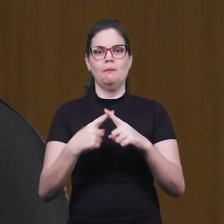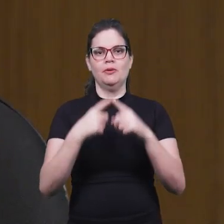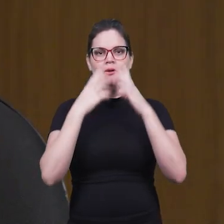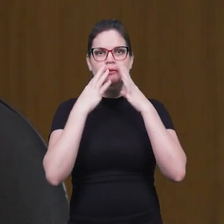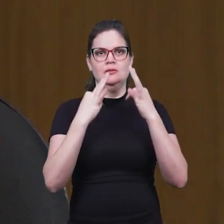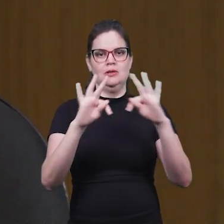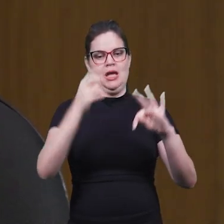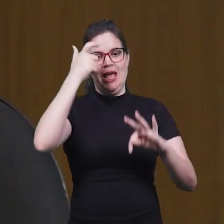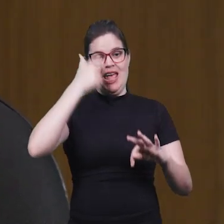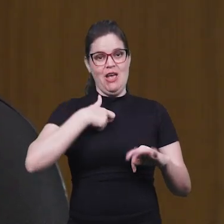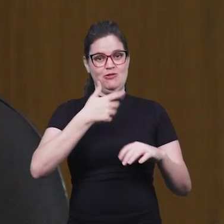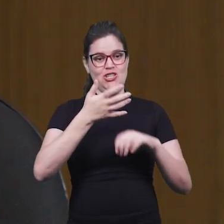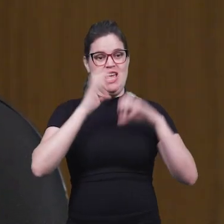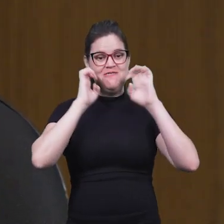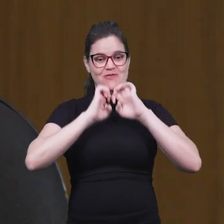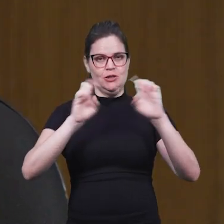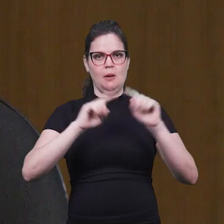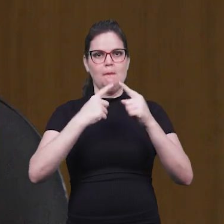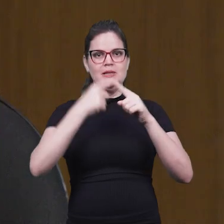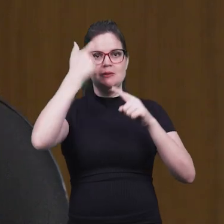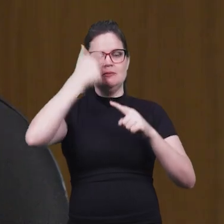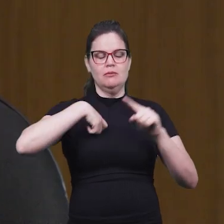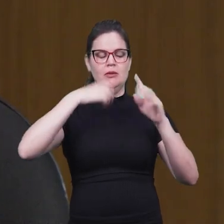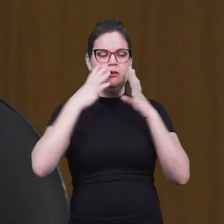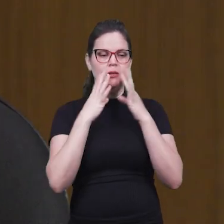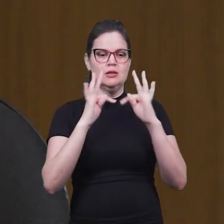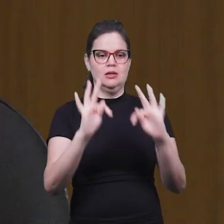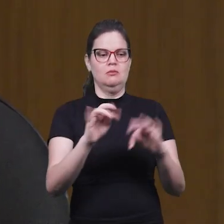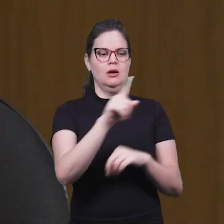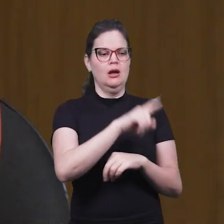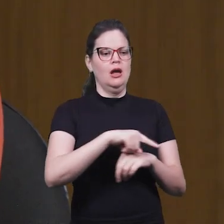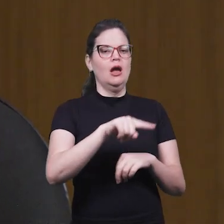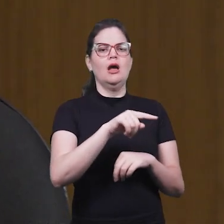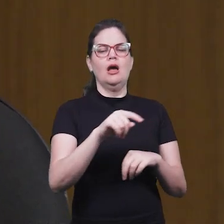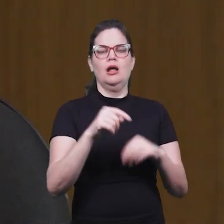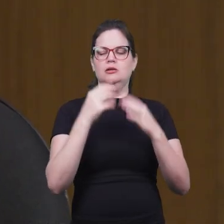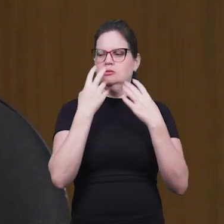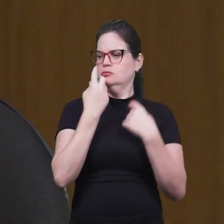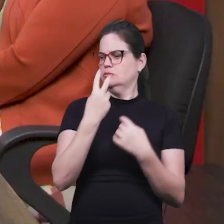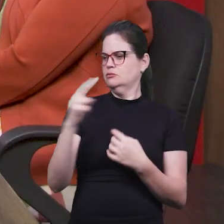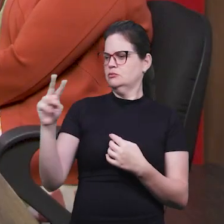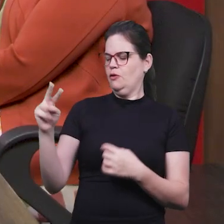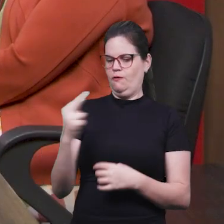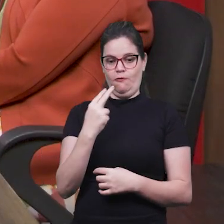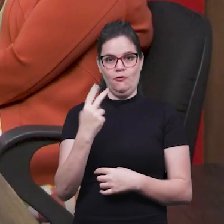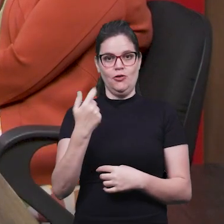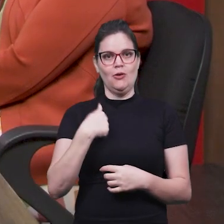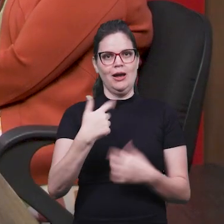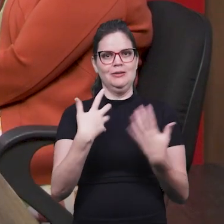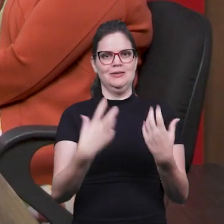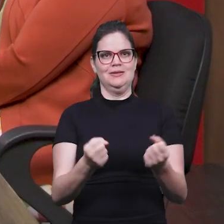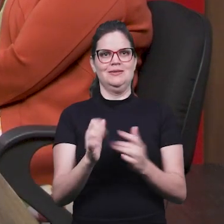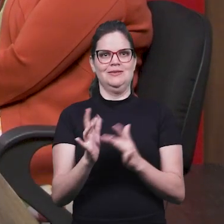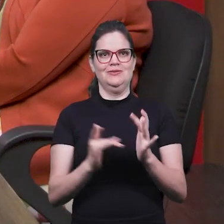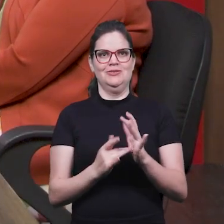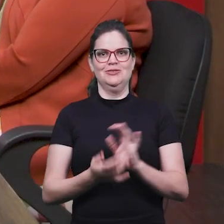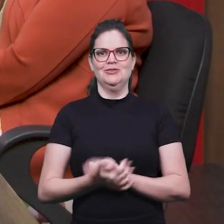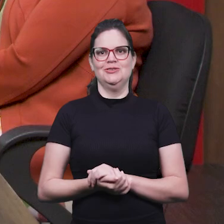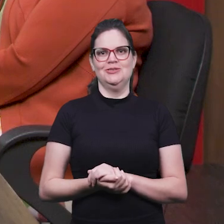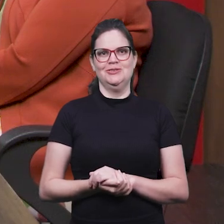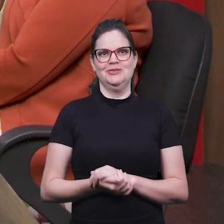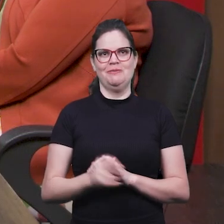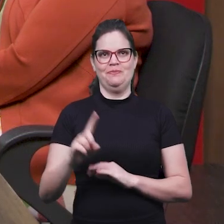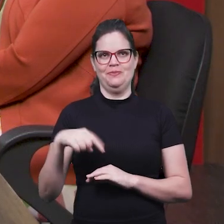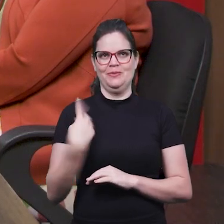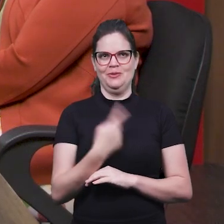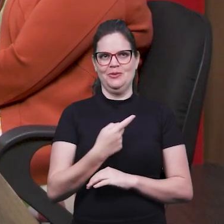evangelista, mas pelo testemunho elas foram levadas a se converter. Nós, infelizmente, estamos